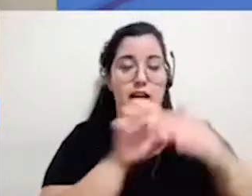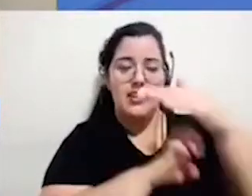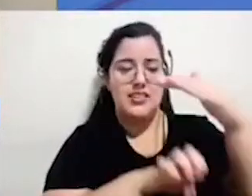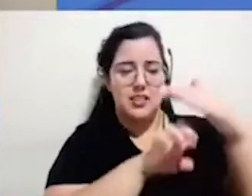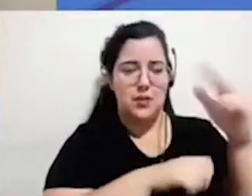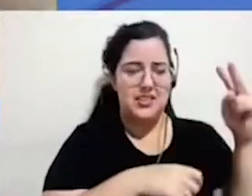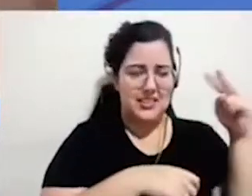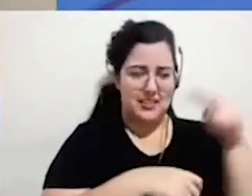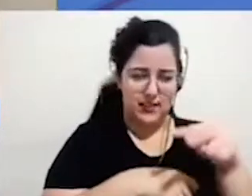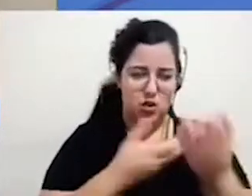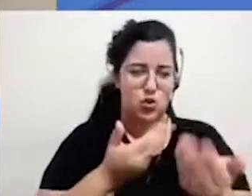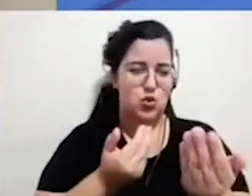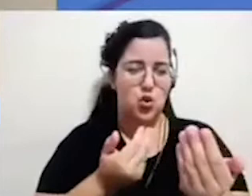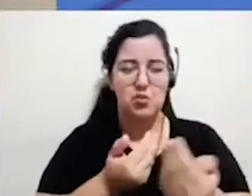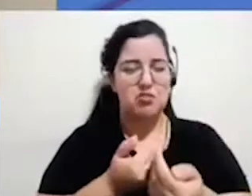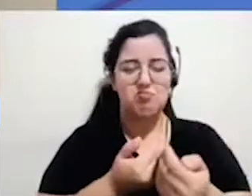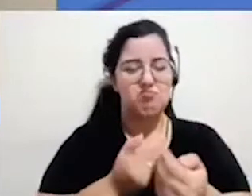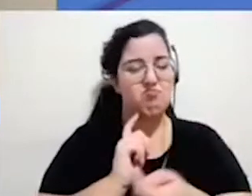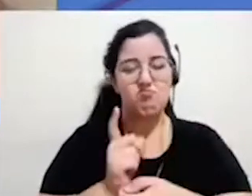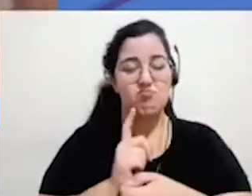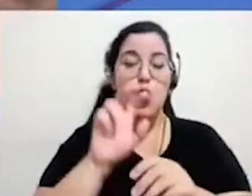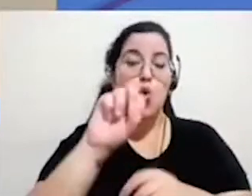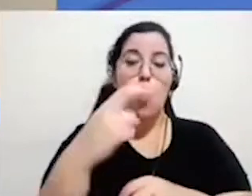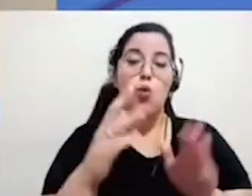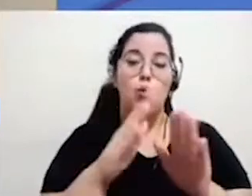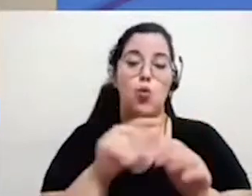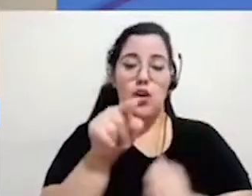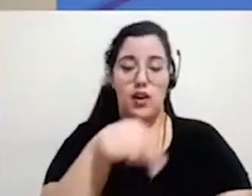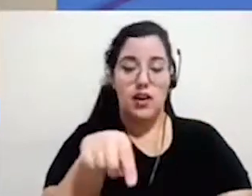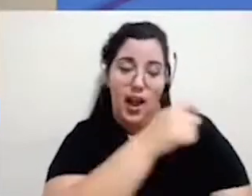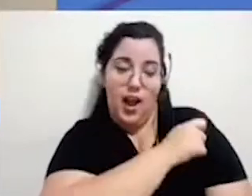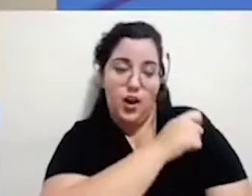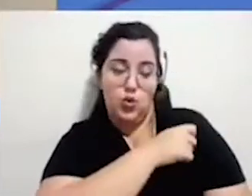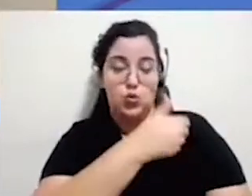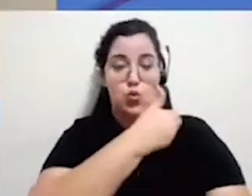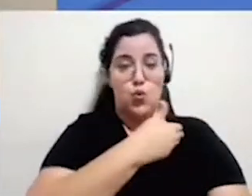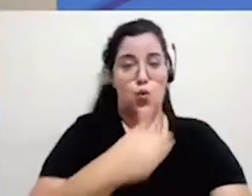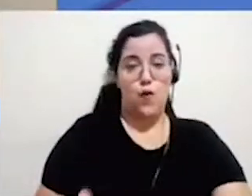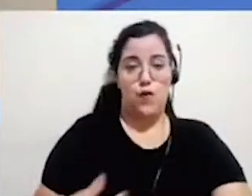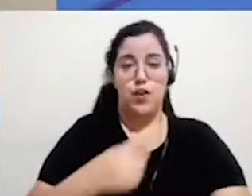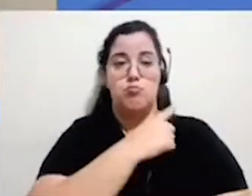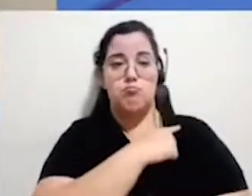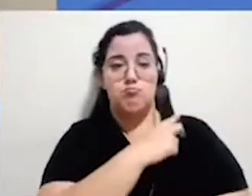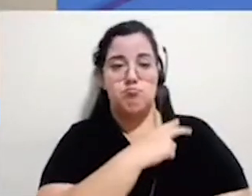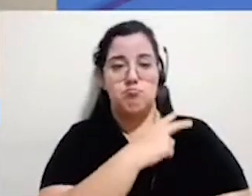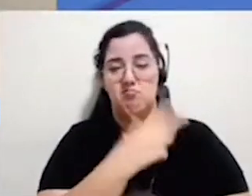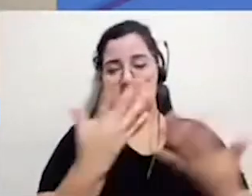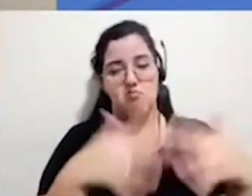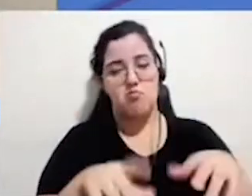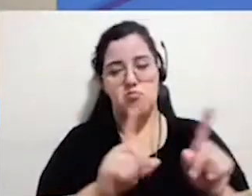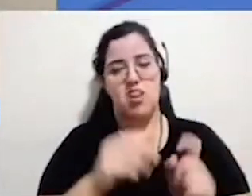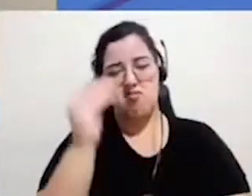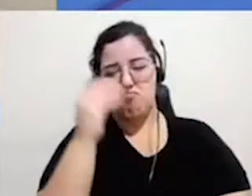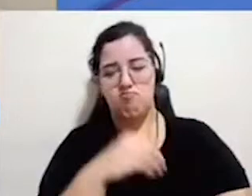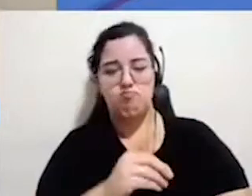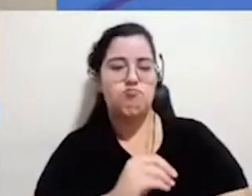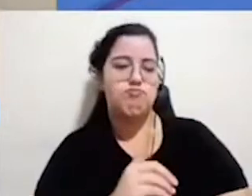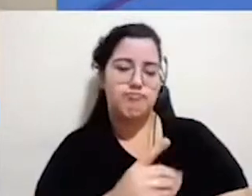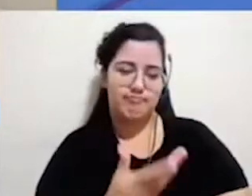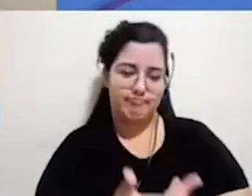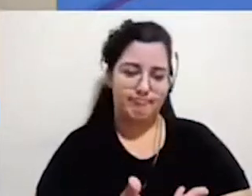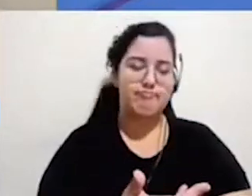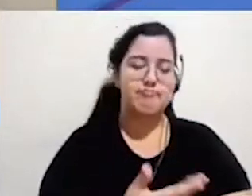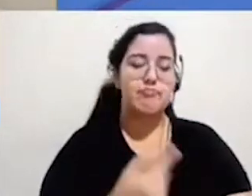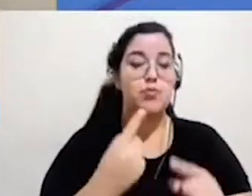Elas não olham para os alunos de escola pública, elas preferem fazer a formação dentro da própria empresa. Então, eu vou